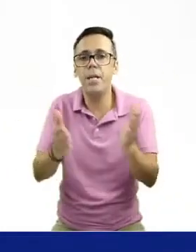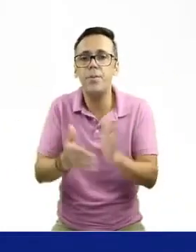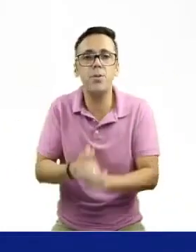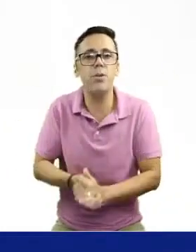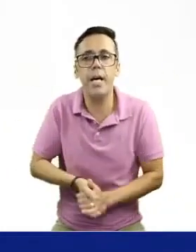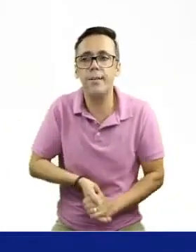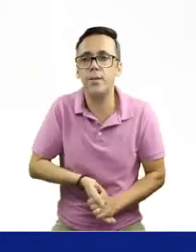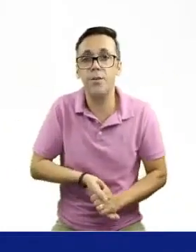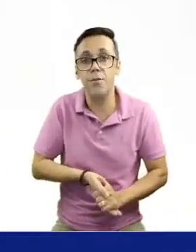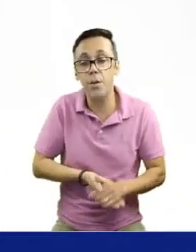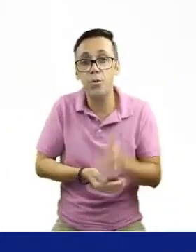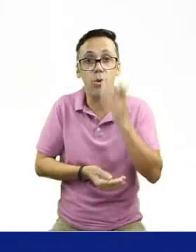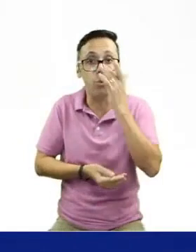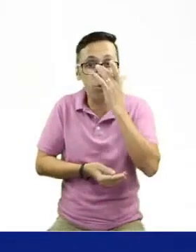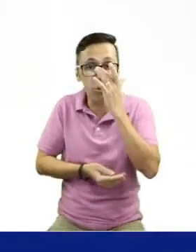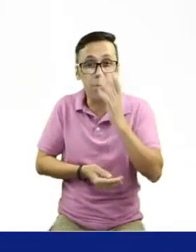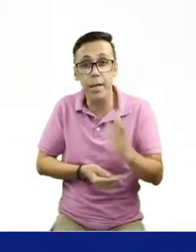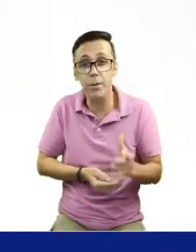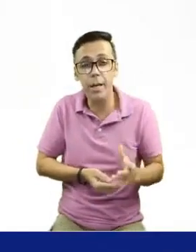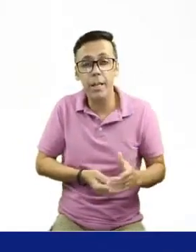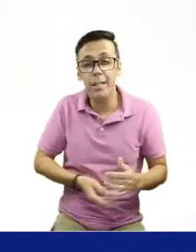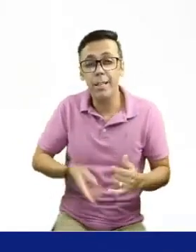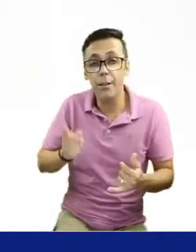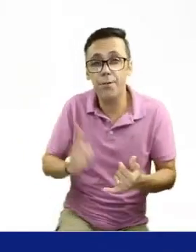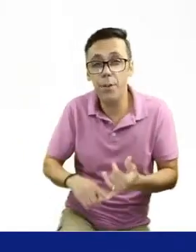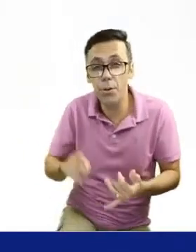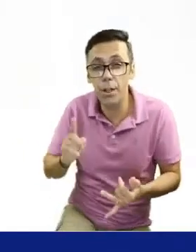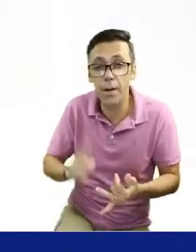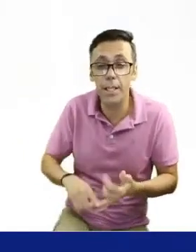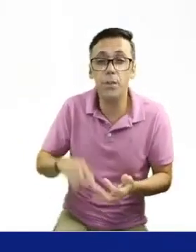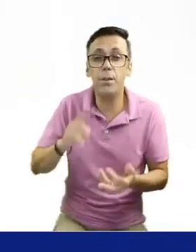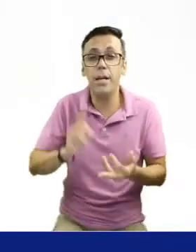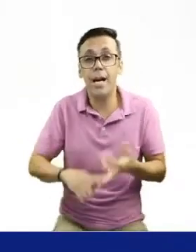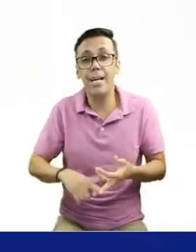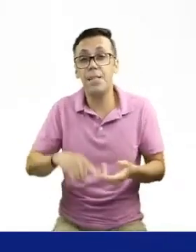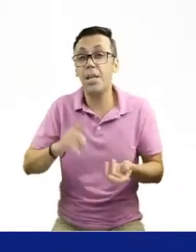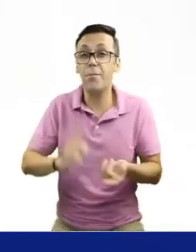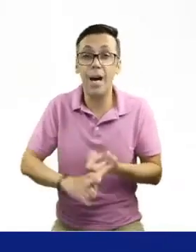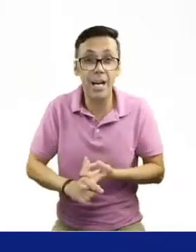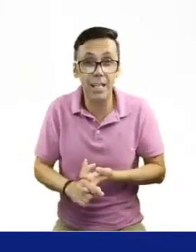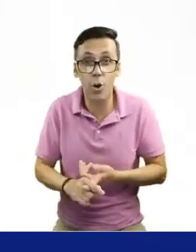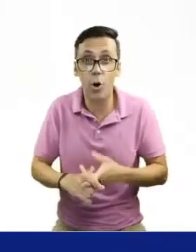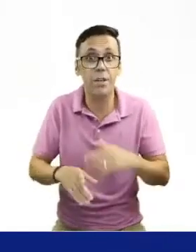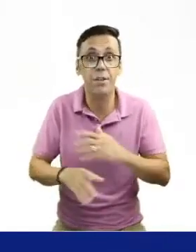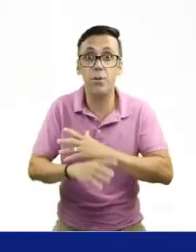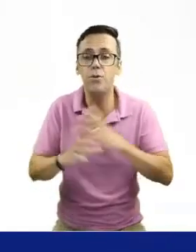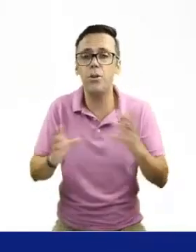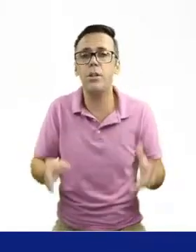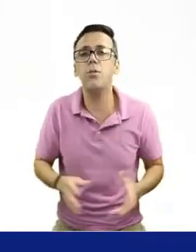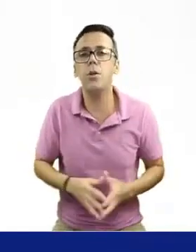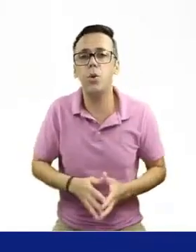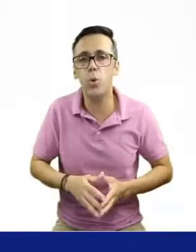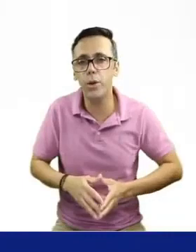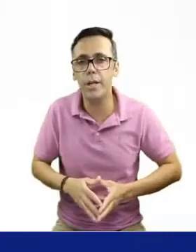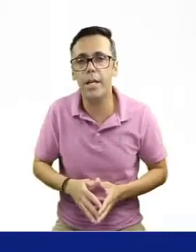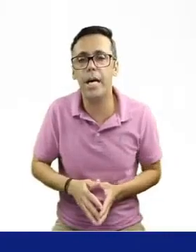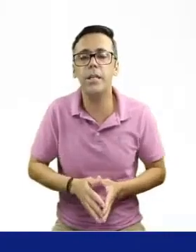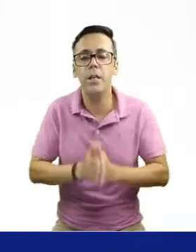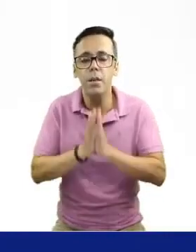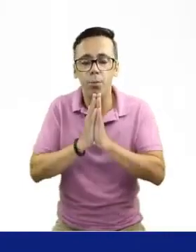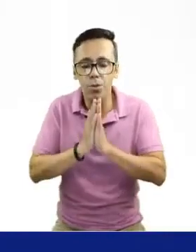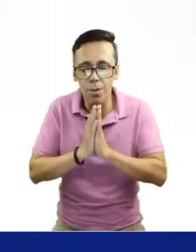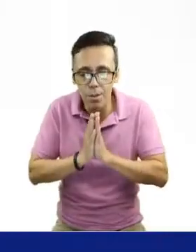né mulher Parabéns essas mulheres que estão em firmes conosco também né que tem filho tem marido tem em casa trabalha corre atrás o dia inteiro uma